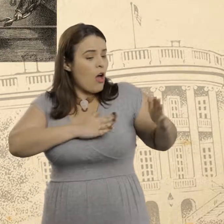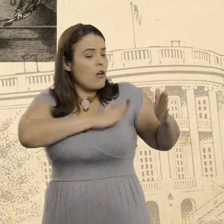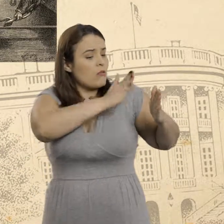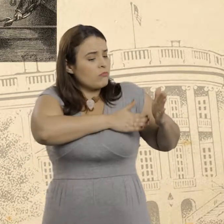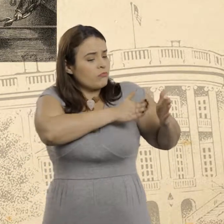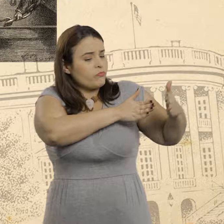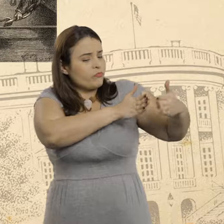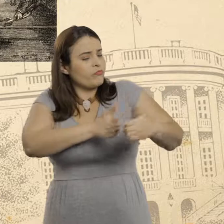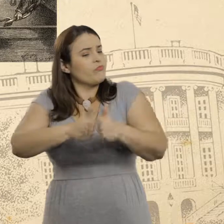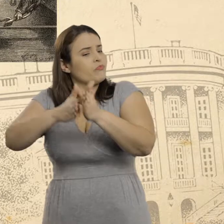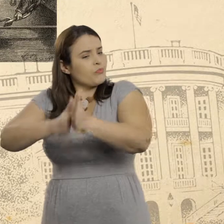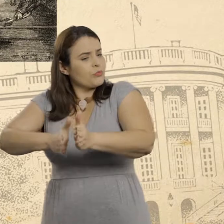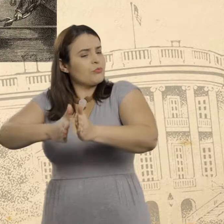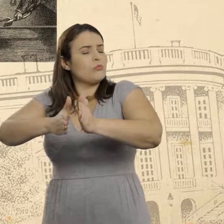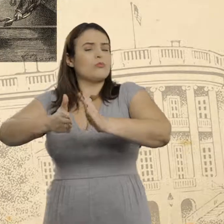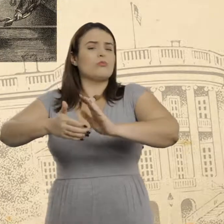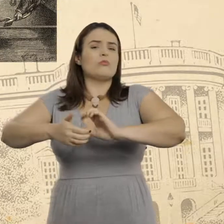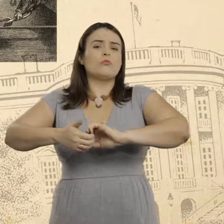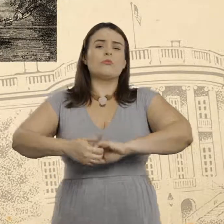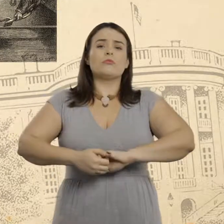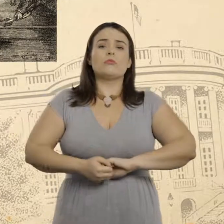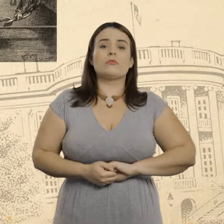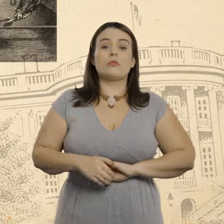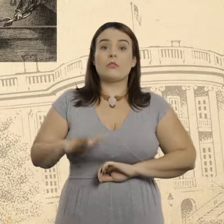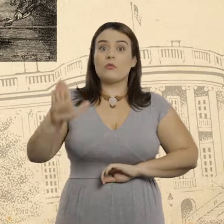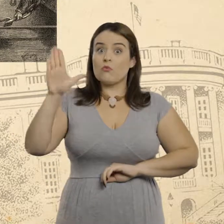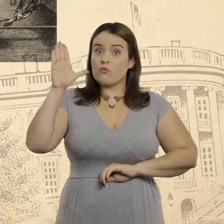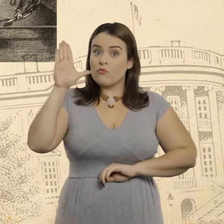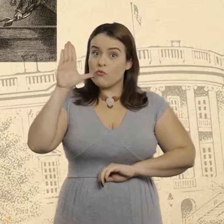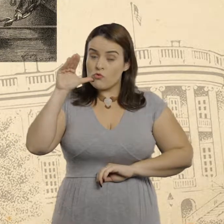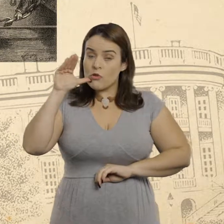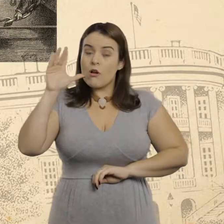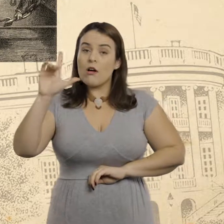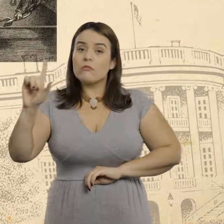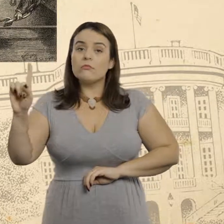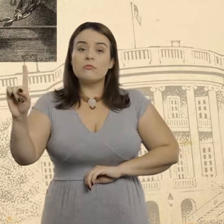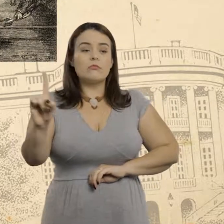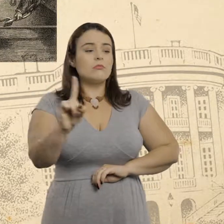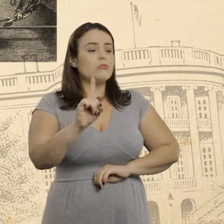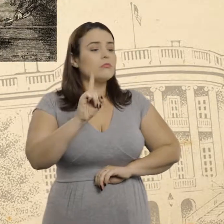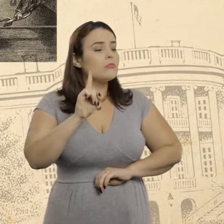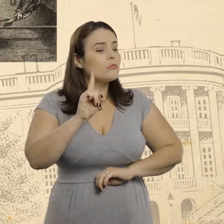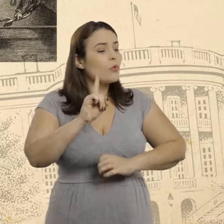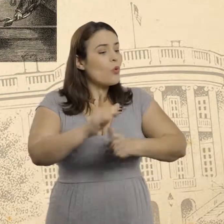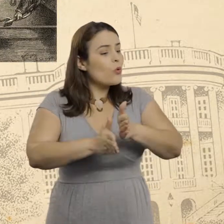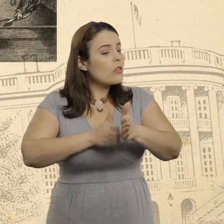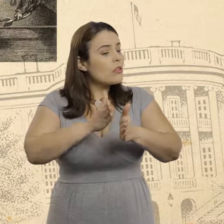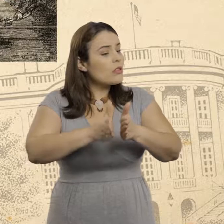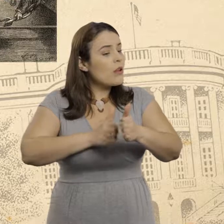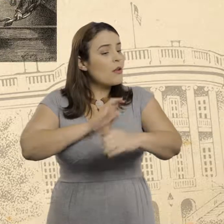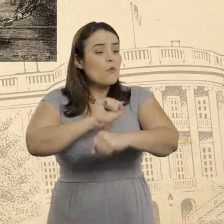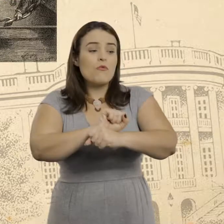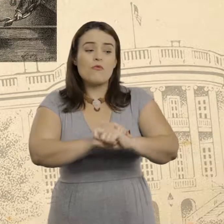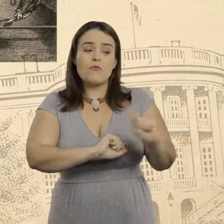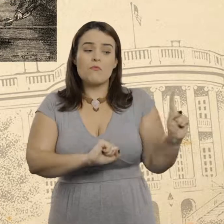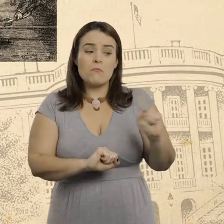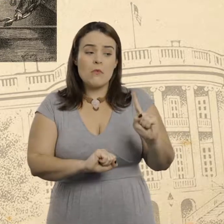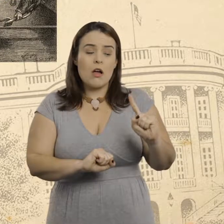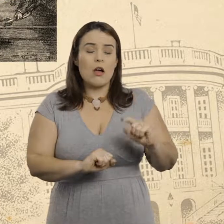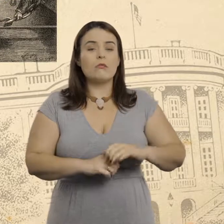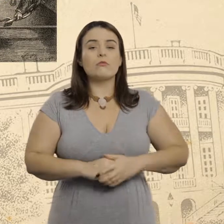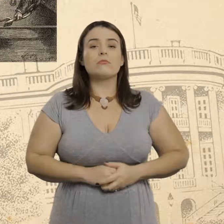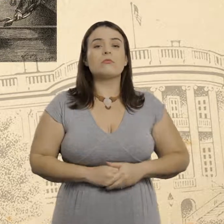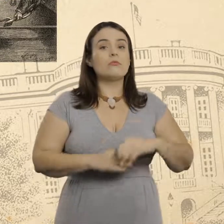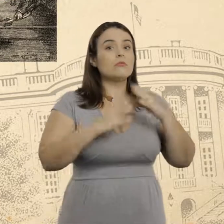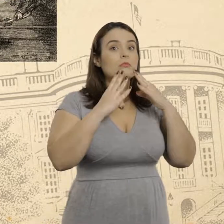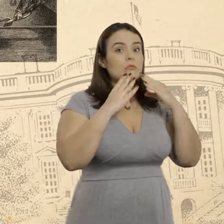exato momento, quando o trem parasse na estação. Um funcionário do trem disse que o trem não ia parar. O Sr. Fogg e